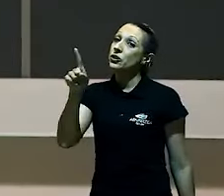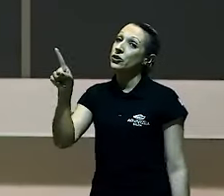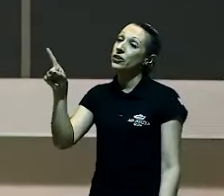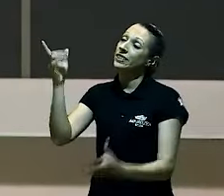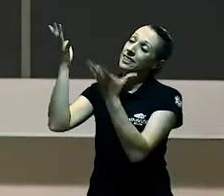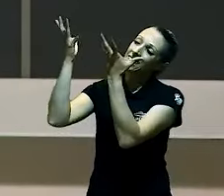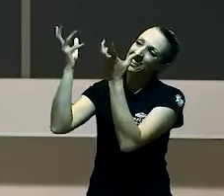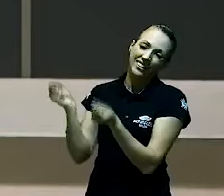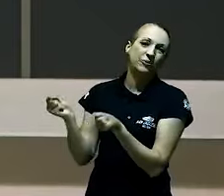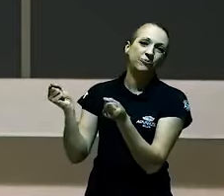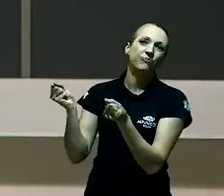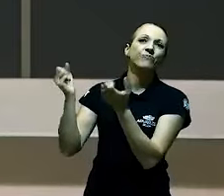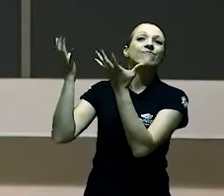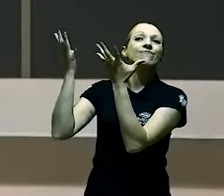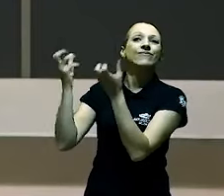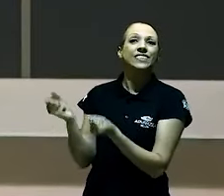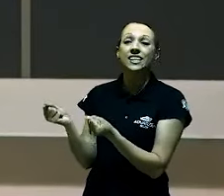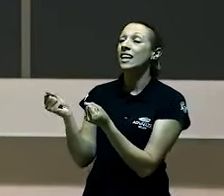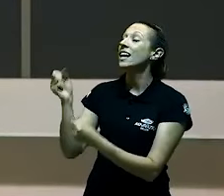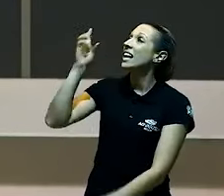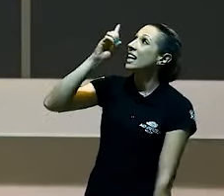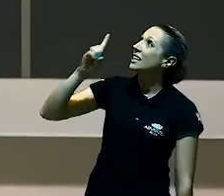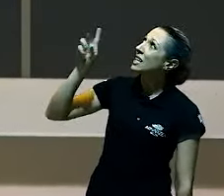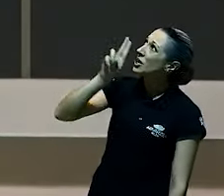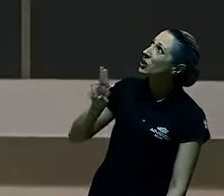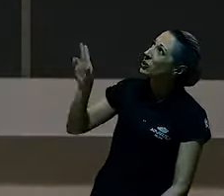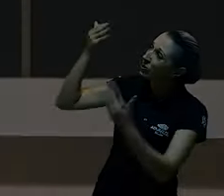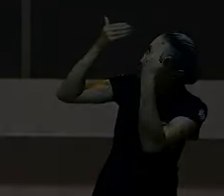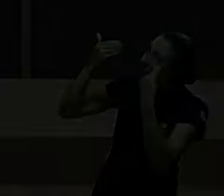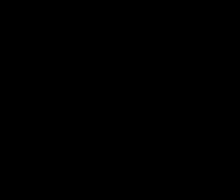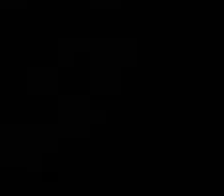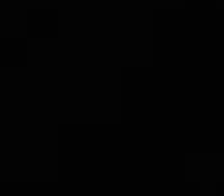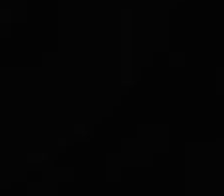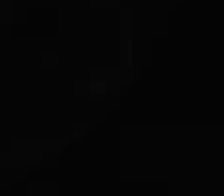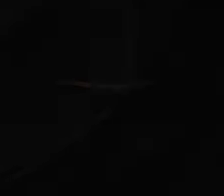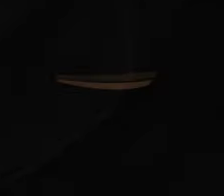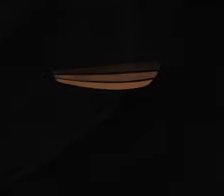deixe que Deus use a tua vida dentro do propósito que Ele quer. Que Deus abençoe.